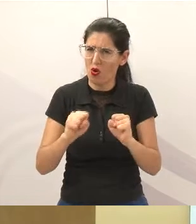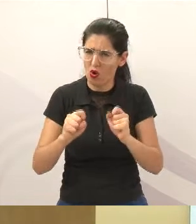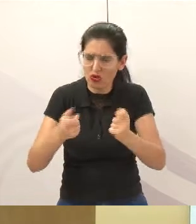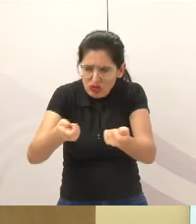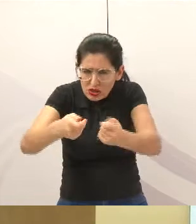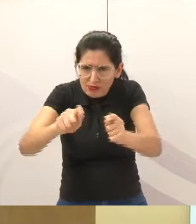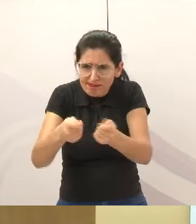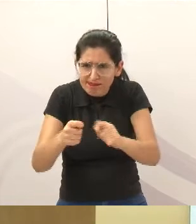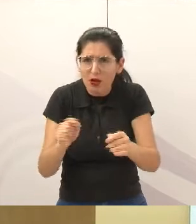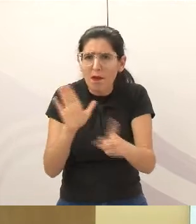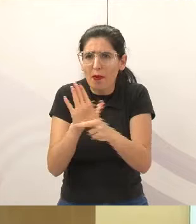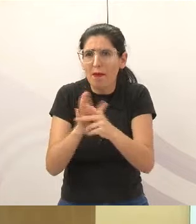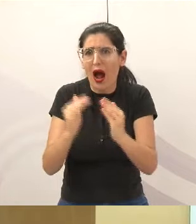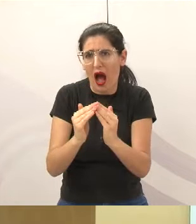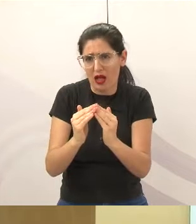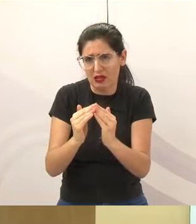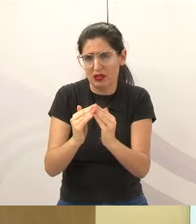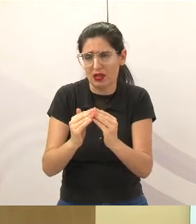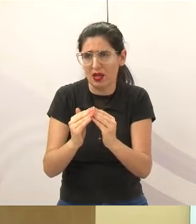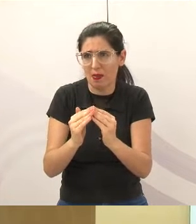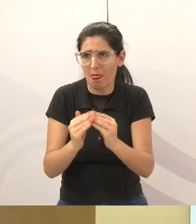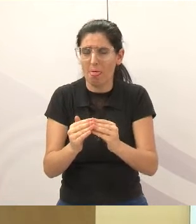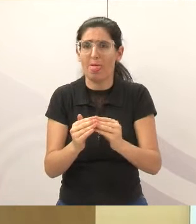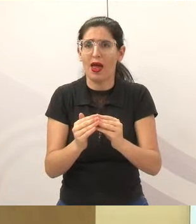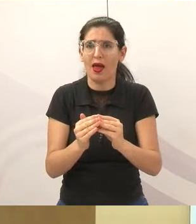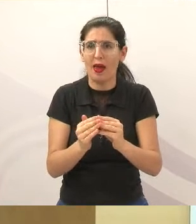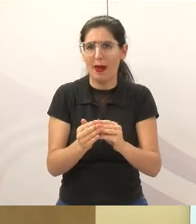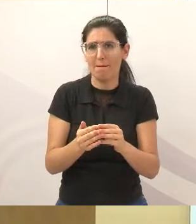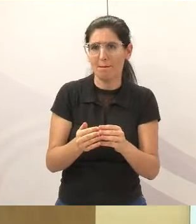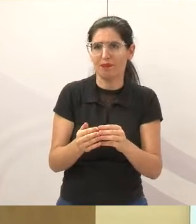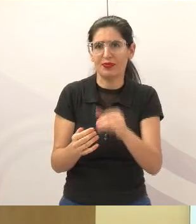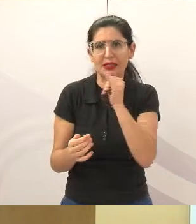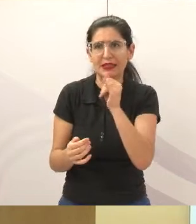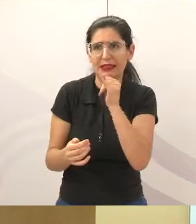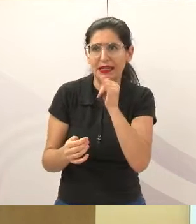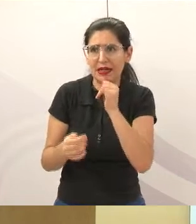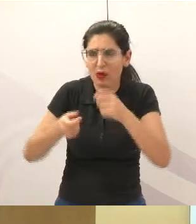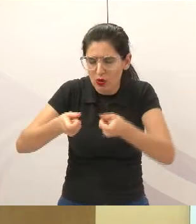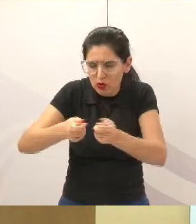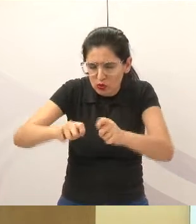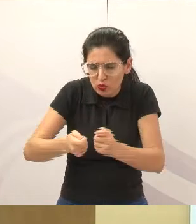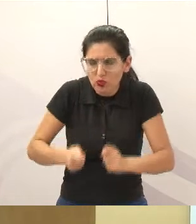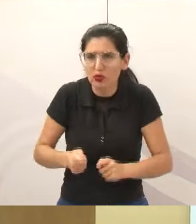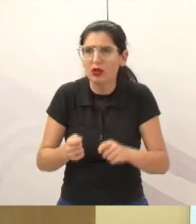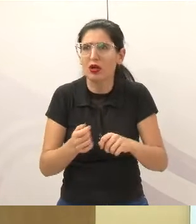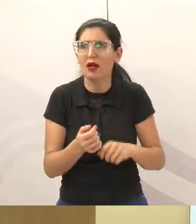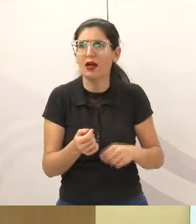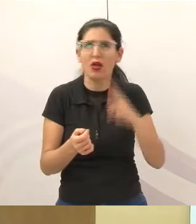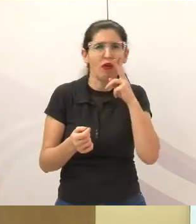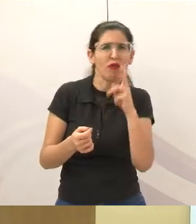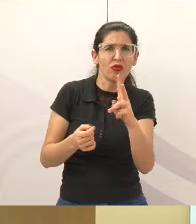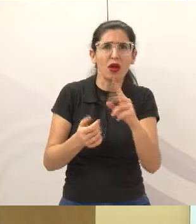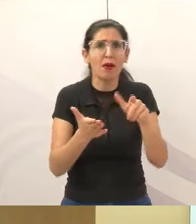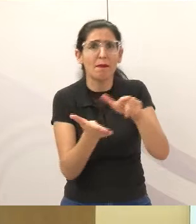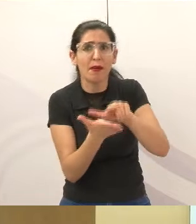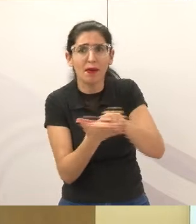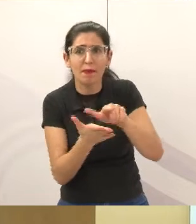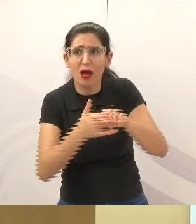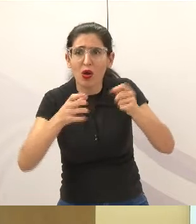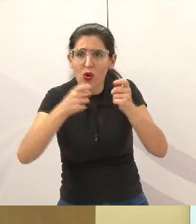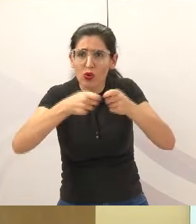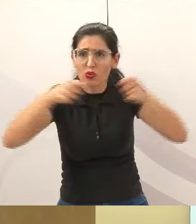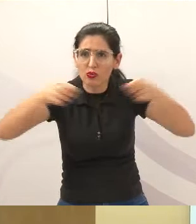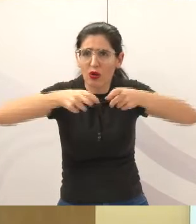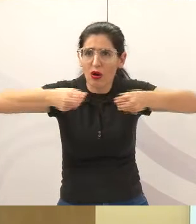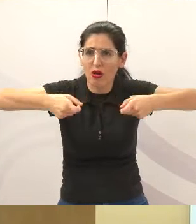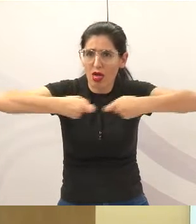forma caseira, e a gente vê até uma máscara que eu vi bem interessante, onde se pega um papel toalha, ensinando a fazer na internet, passa um elástico,